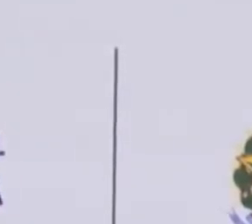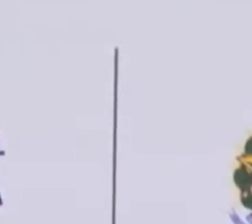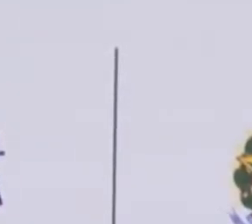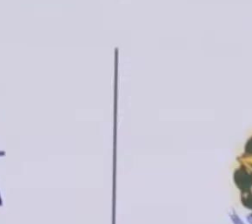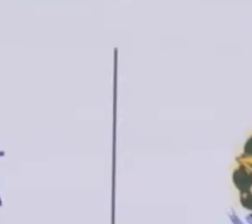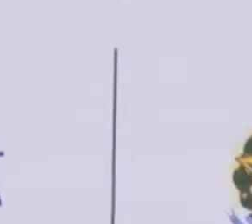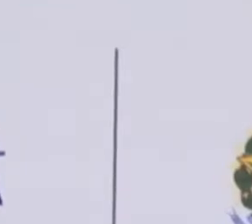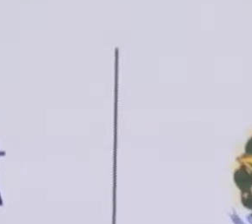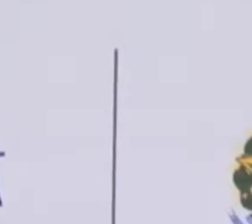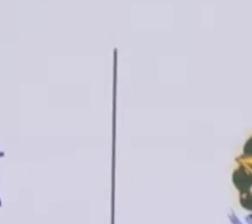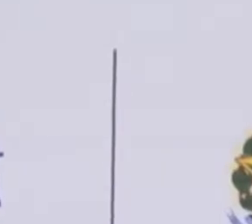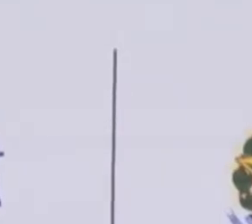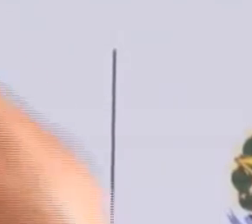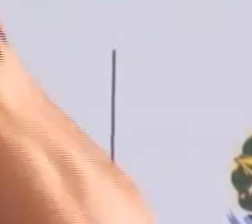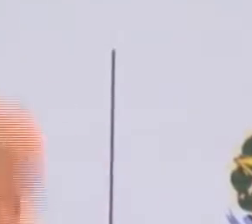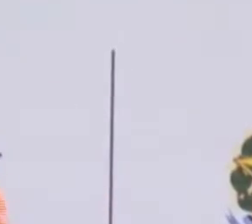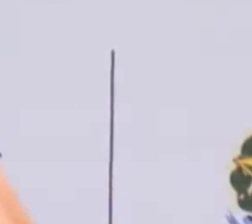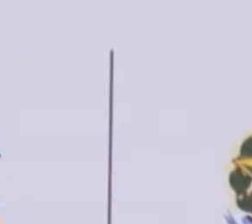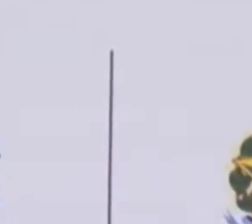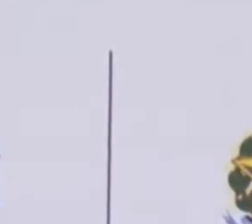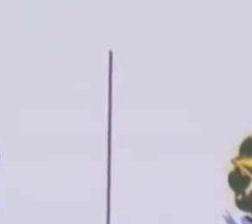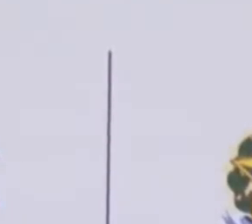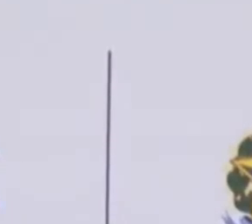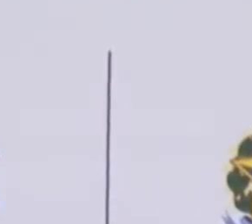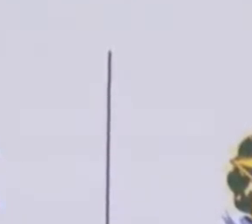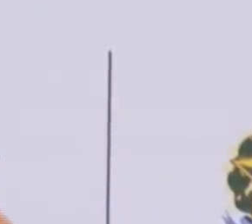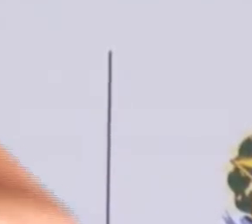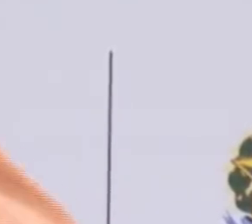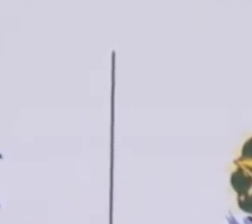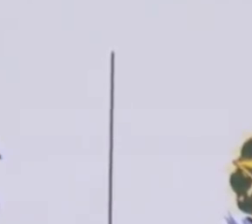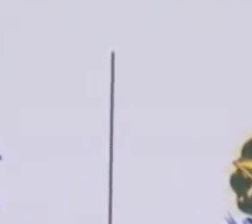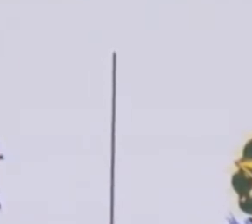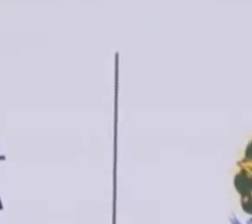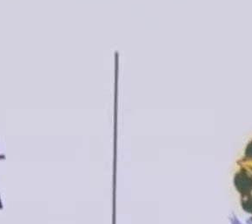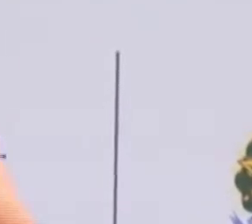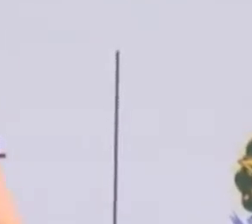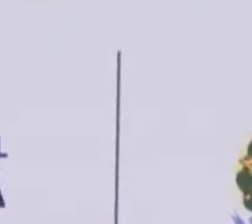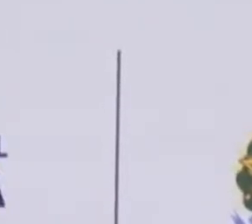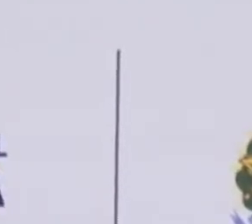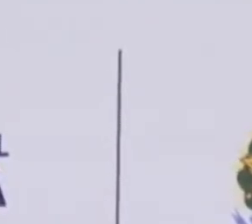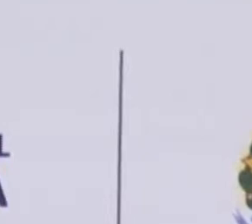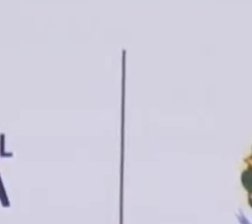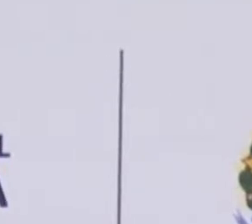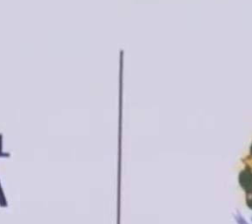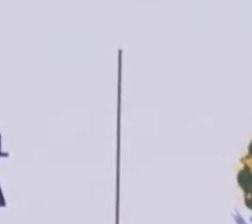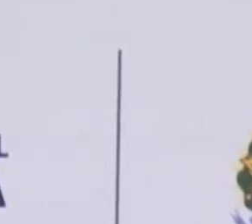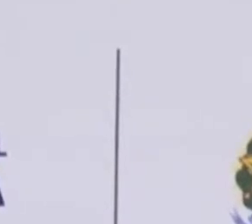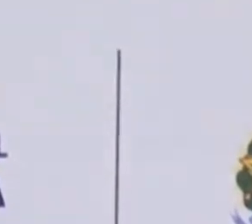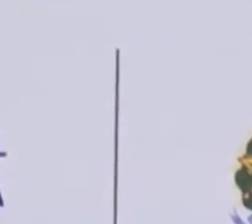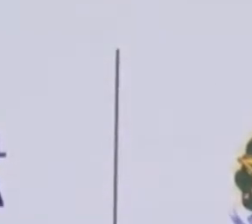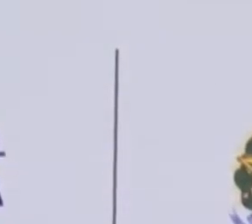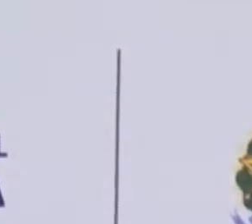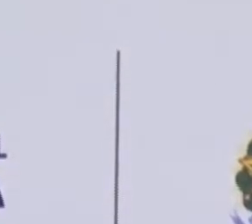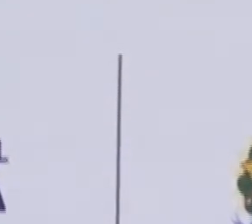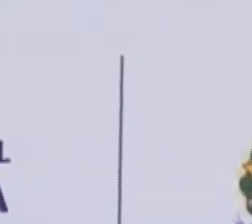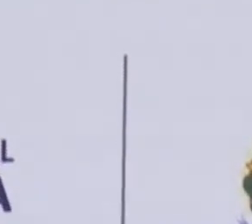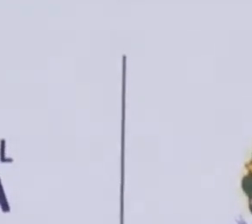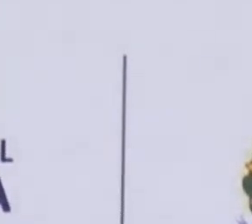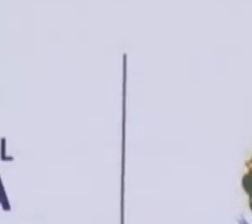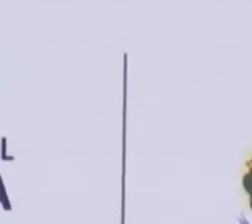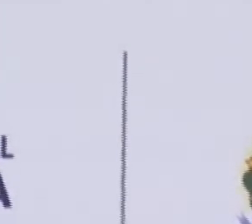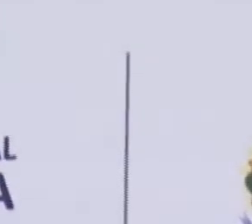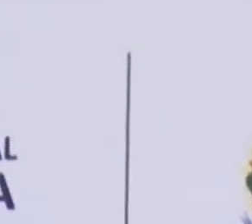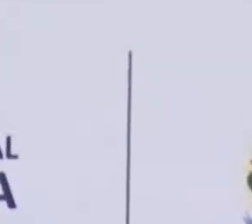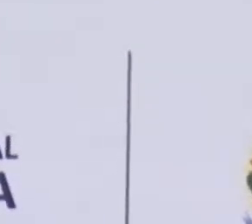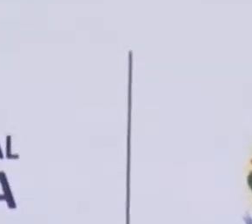2 milhões de reais a metade disso para a saúde a outra metade para a Organizações que a gente deseja Eu para ser democrática